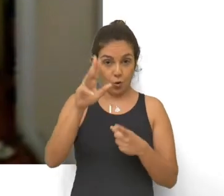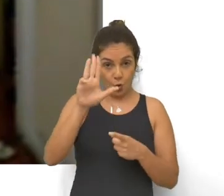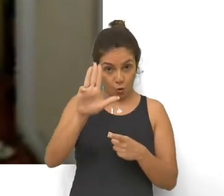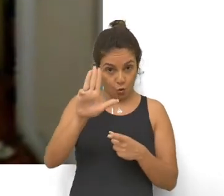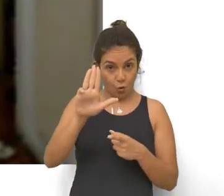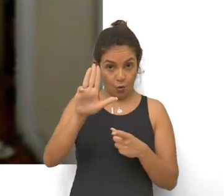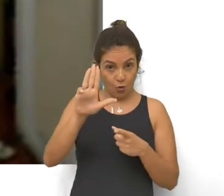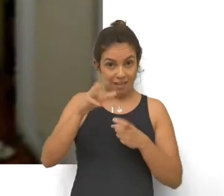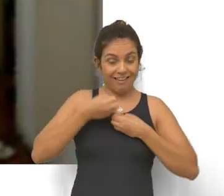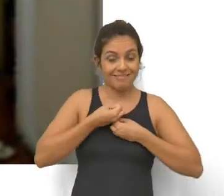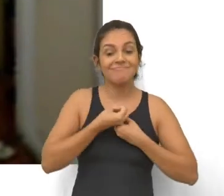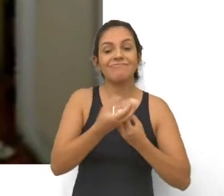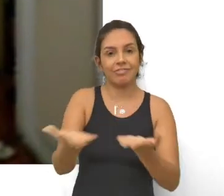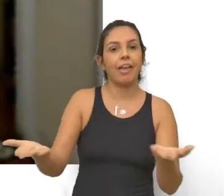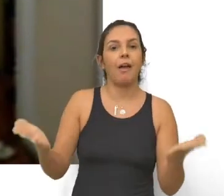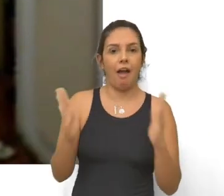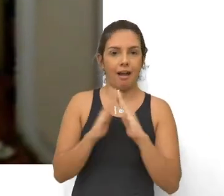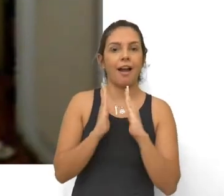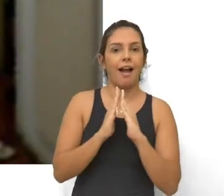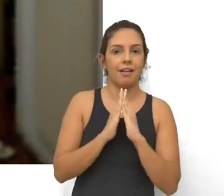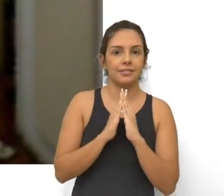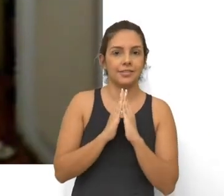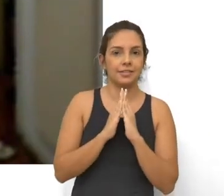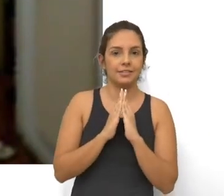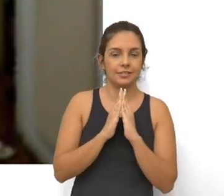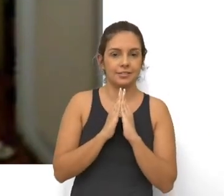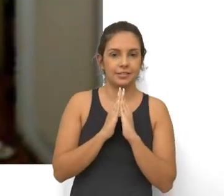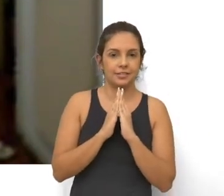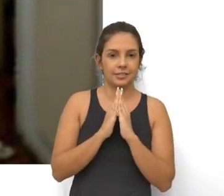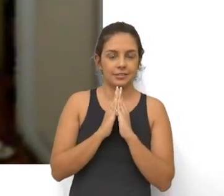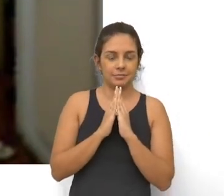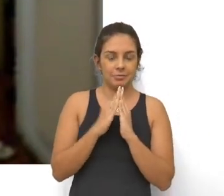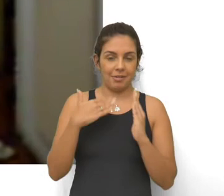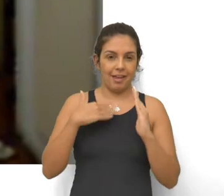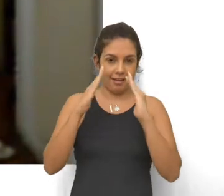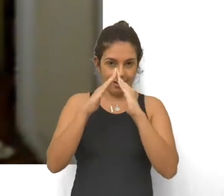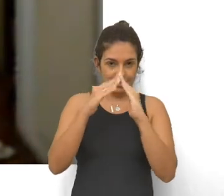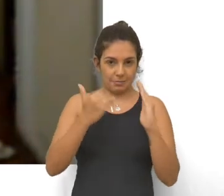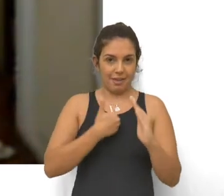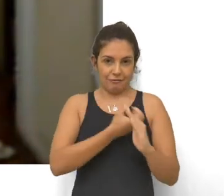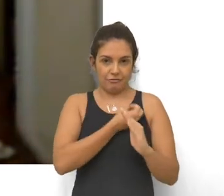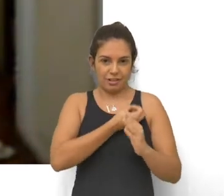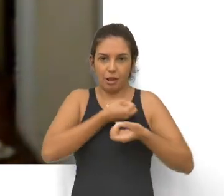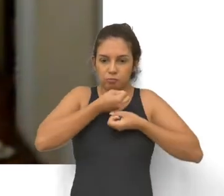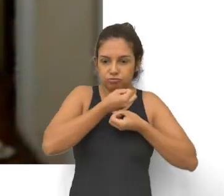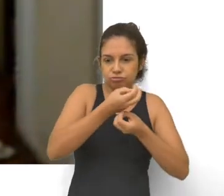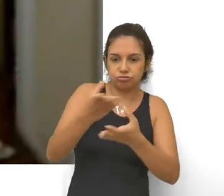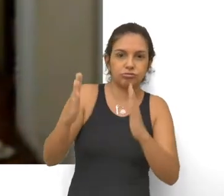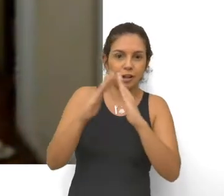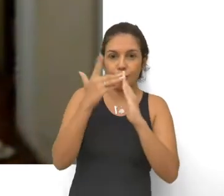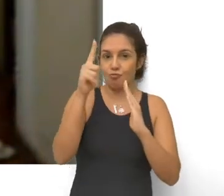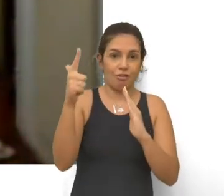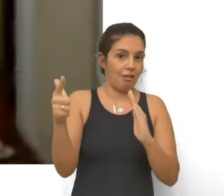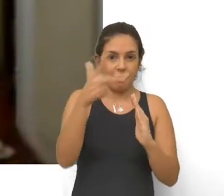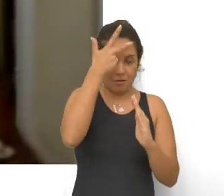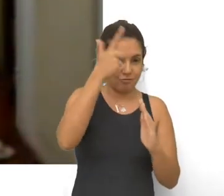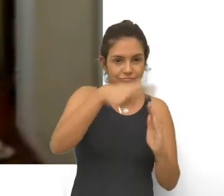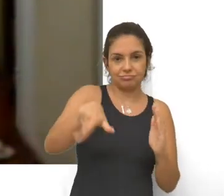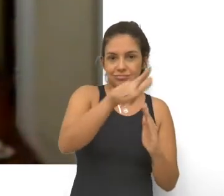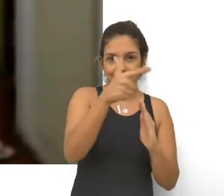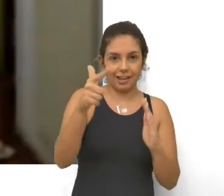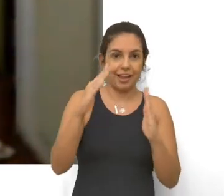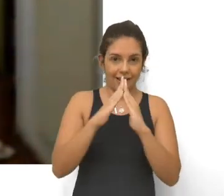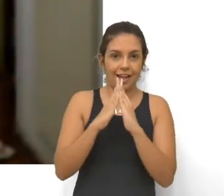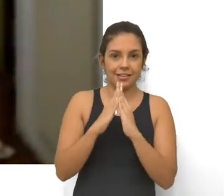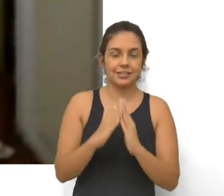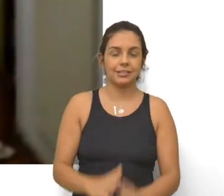as casas, o primeiro governo Lula criou, por exemplo, Minha Casa Minha Vida, deu casa para muita gente que não tinha casa, né? Não tomou